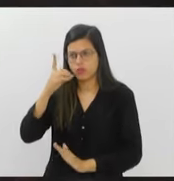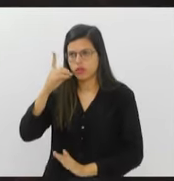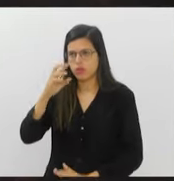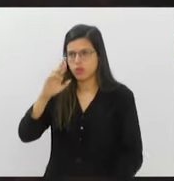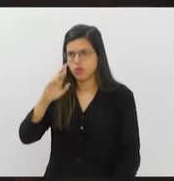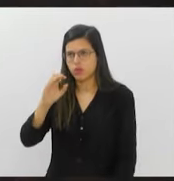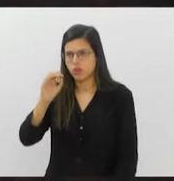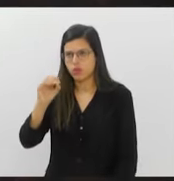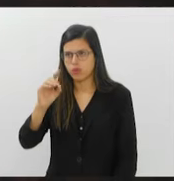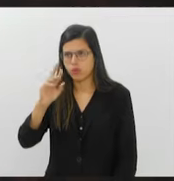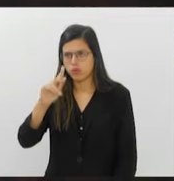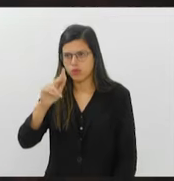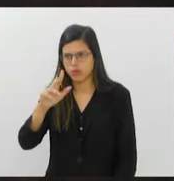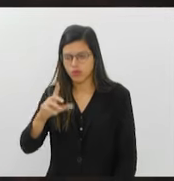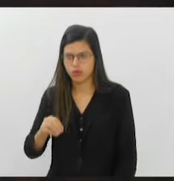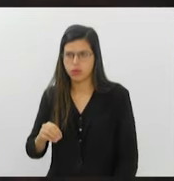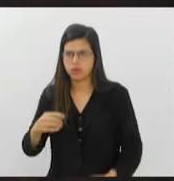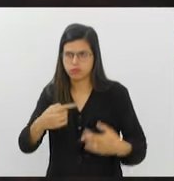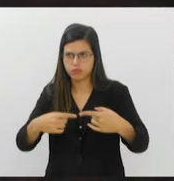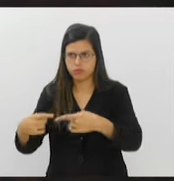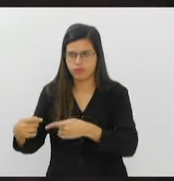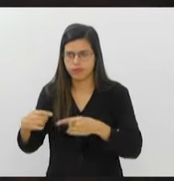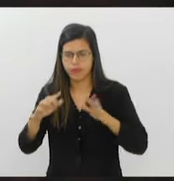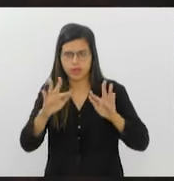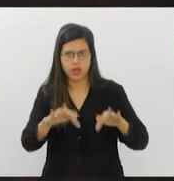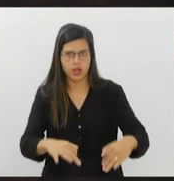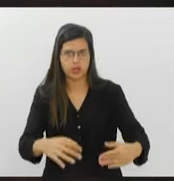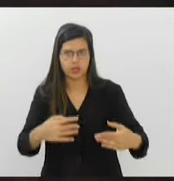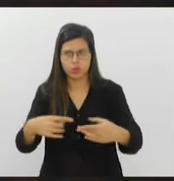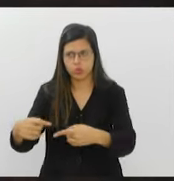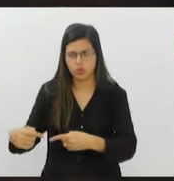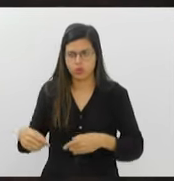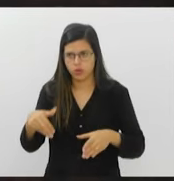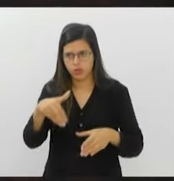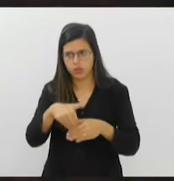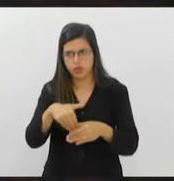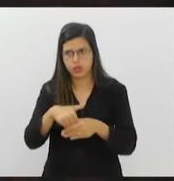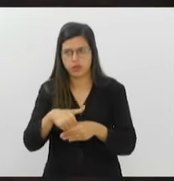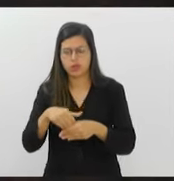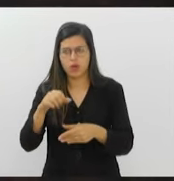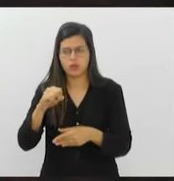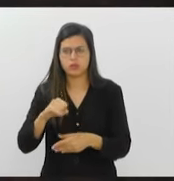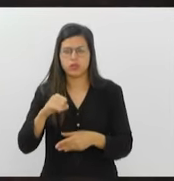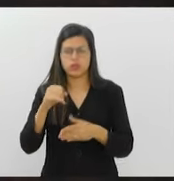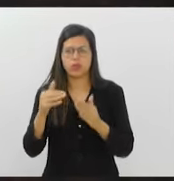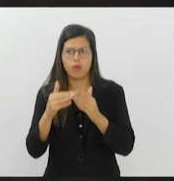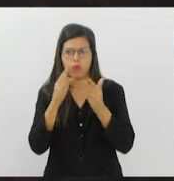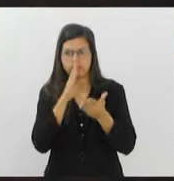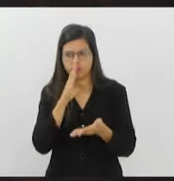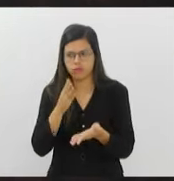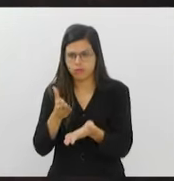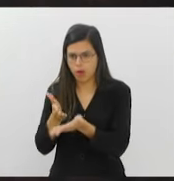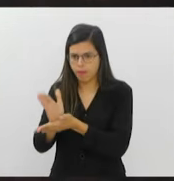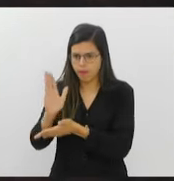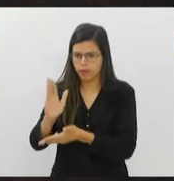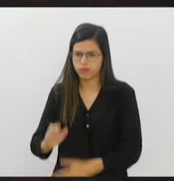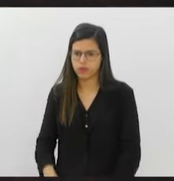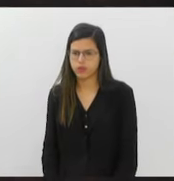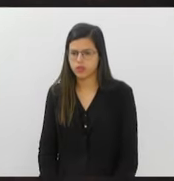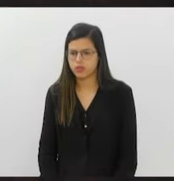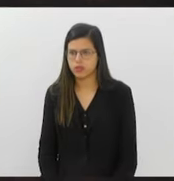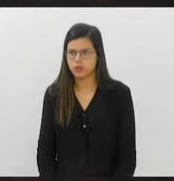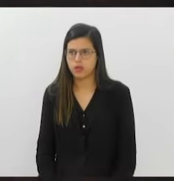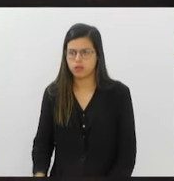Amorim. Em discussão, não havendo quem queira discutir, encerrada a discussão. Em votação, os senhores que aprovam, permaneçam como estão. Aprovado,